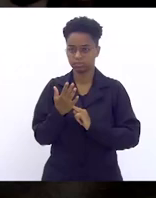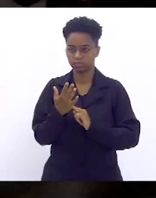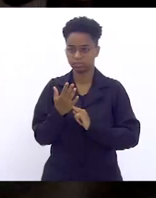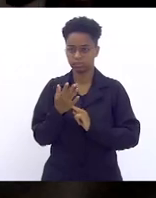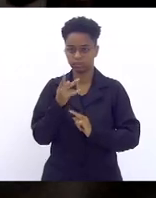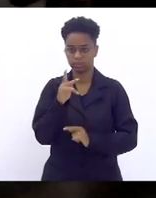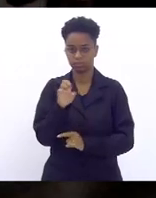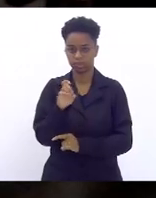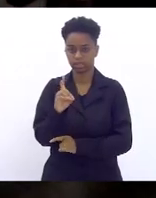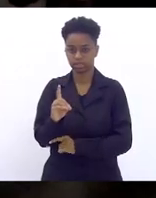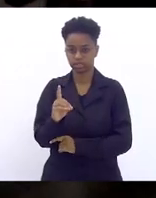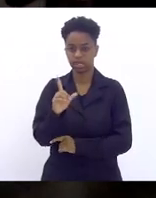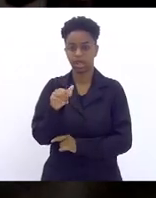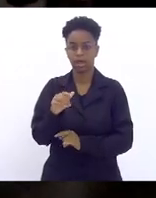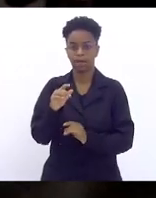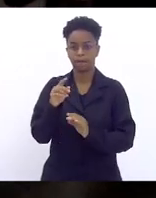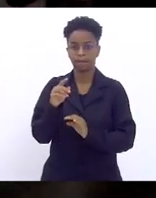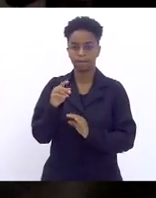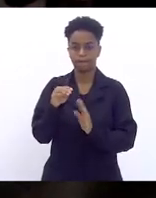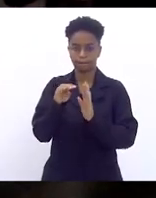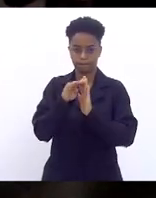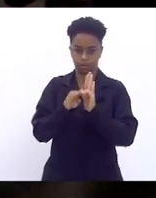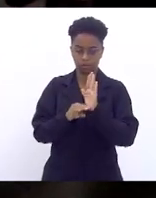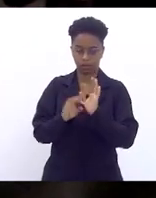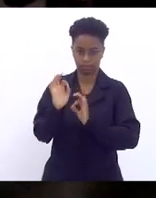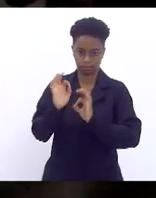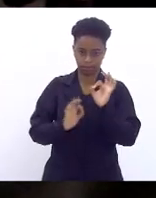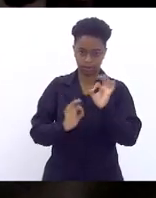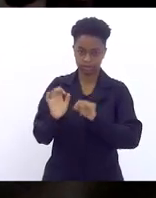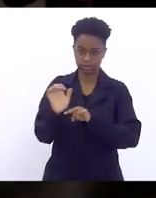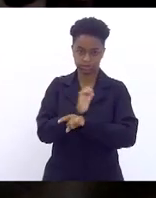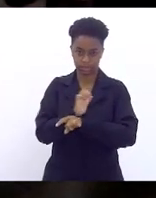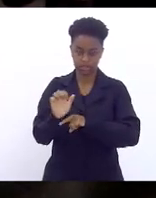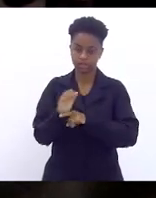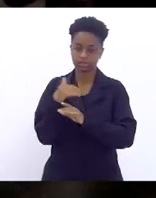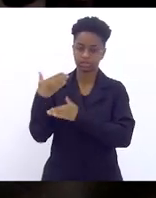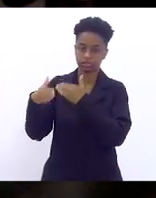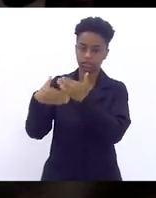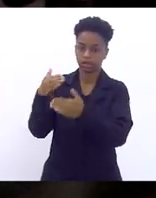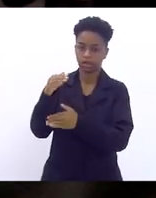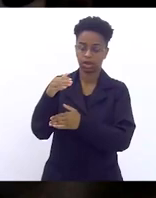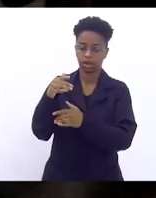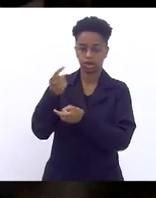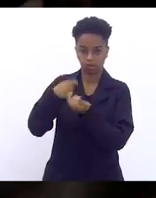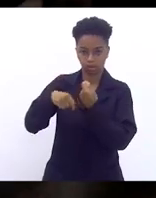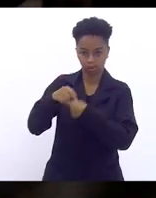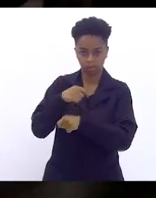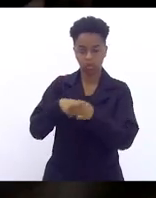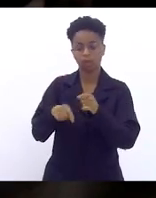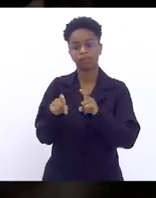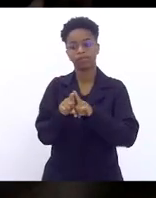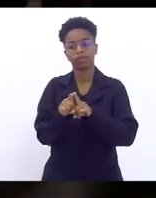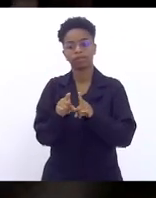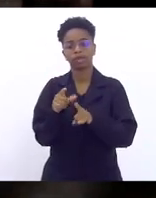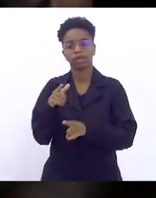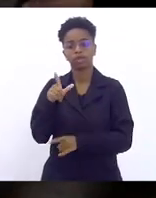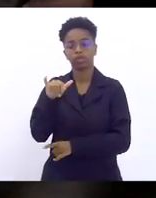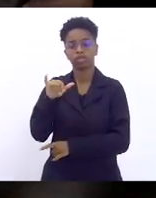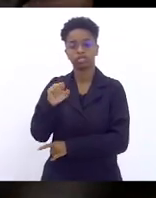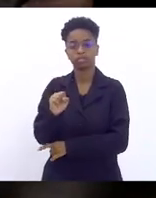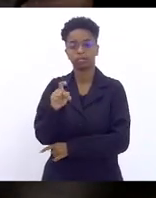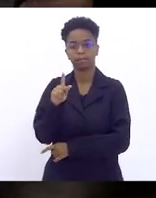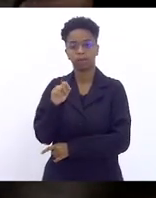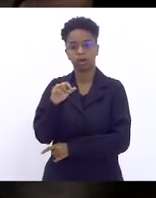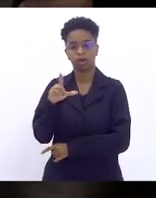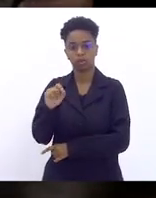Pet que é o programa nosso plano estratégia desenvolvimento econômico dizer que o no Deputado Luiz Paulo que